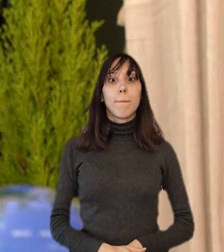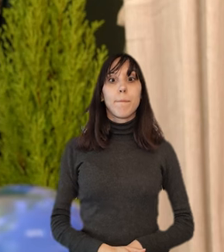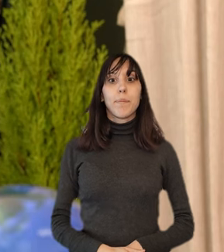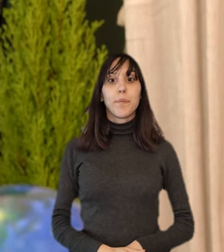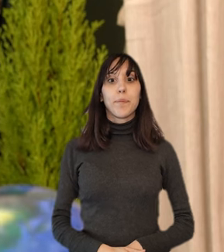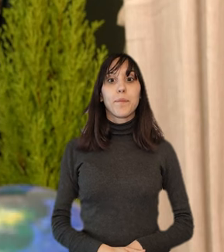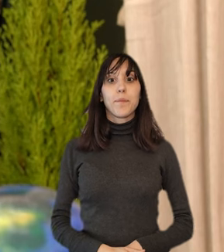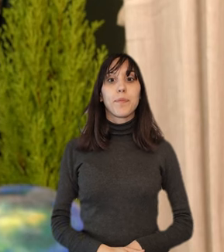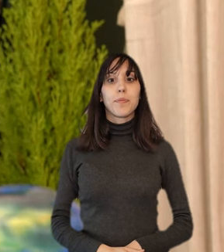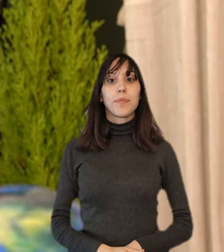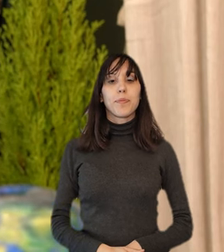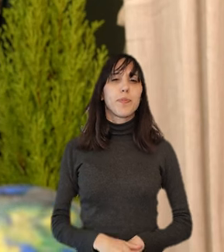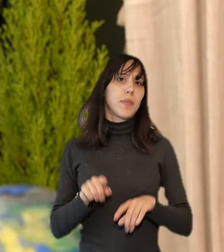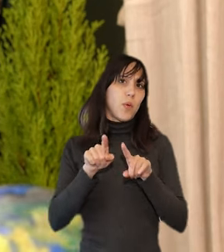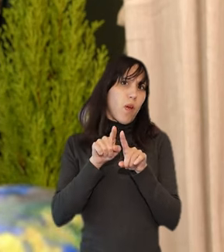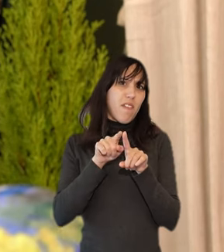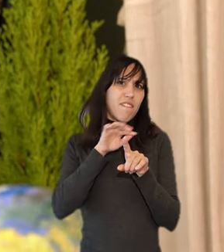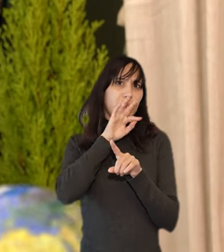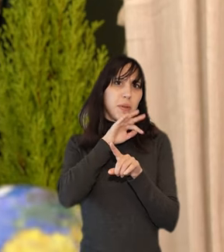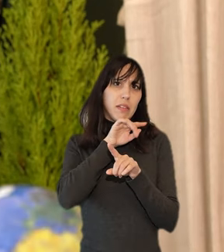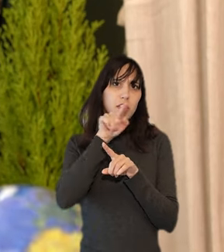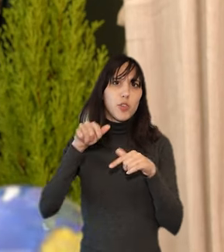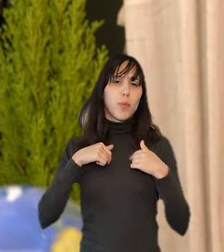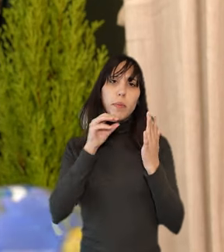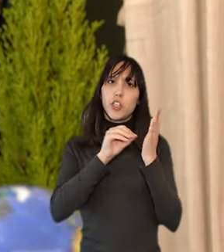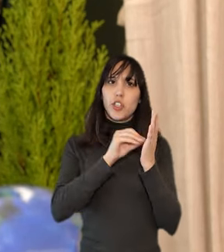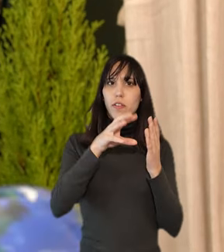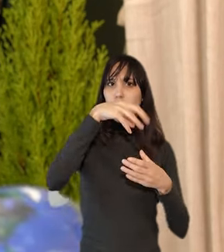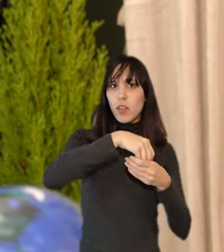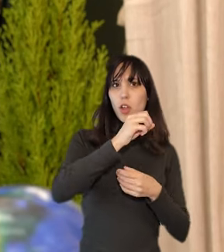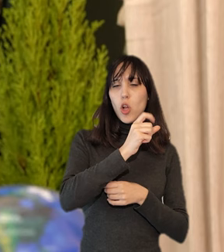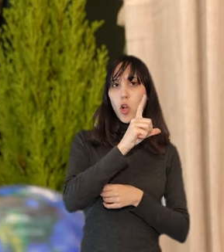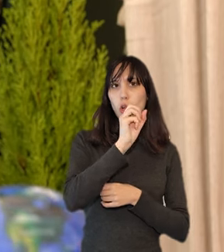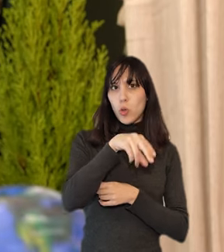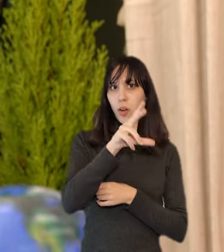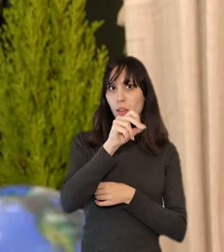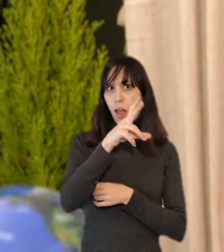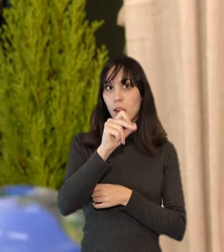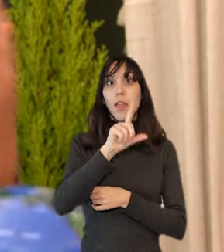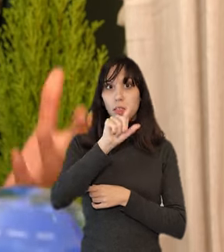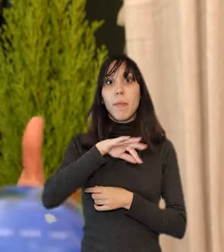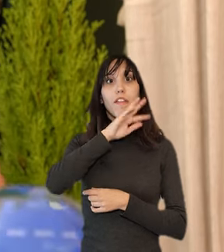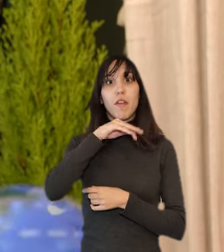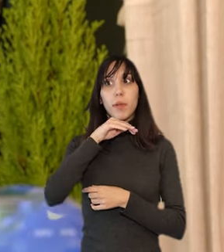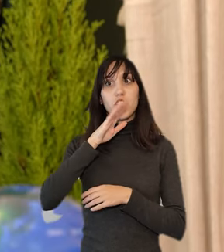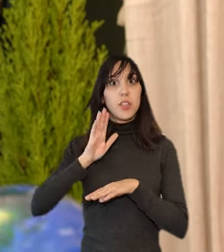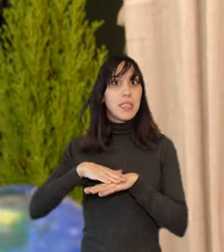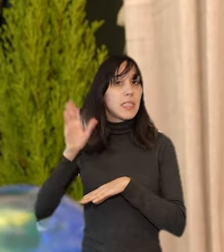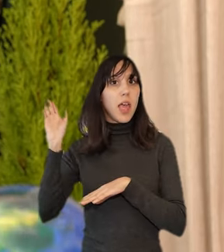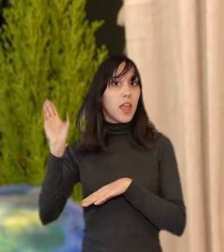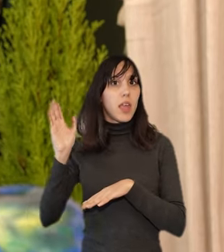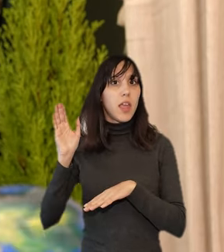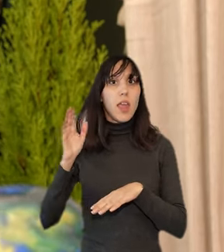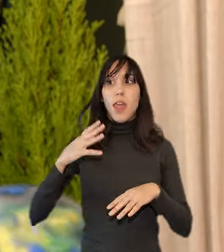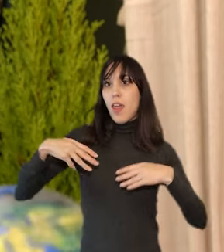portanto assim como como há famílias que se inscrevem na Conar também há famílias que saem da Conar é é é uma fluxo né